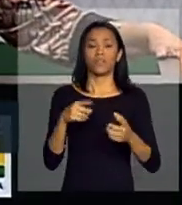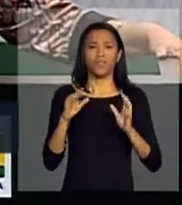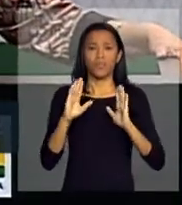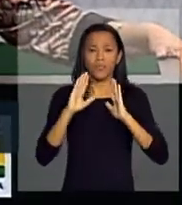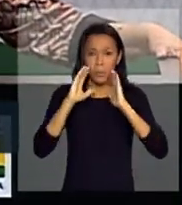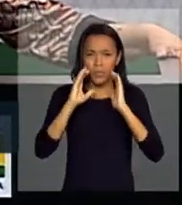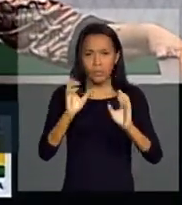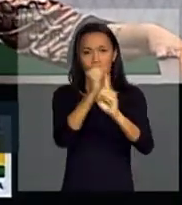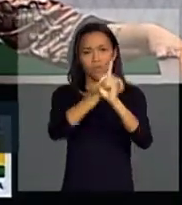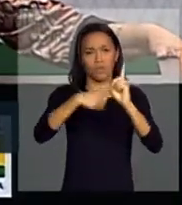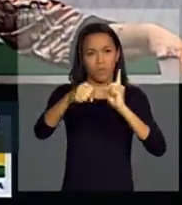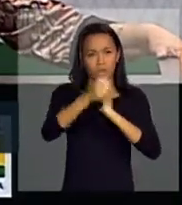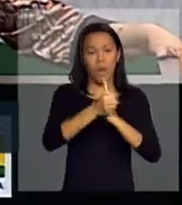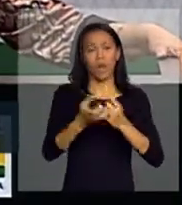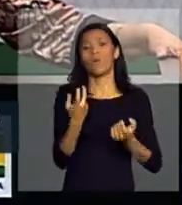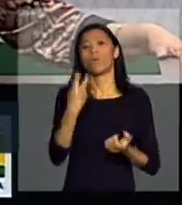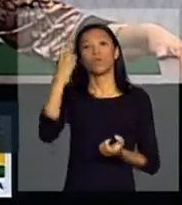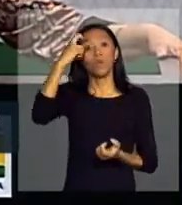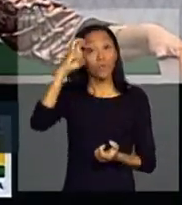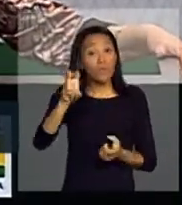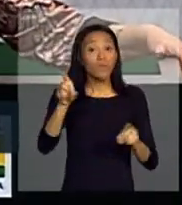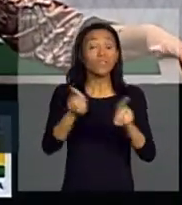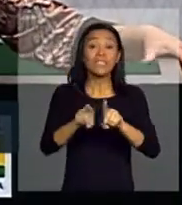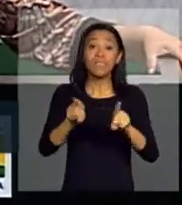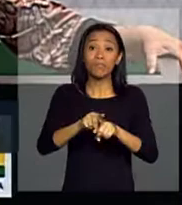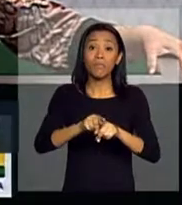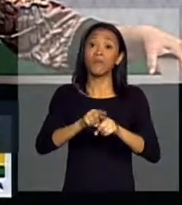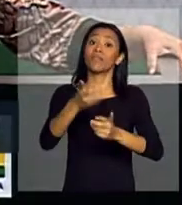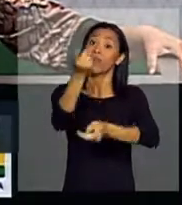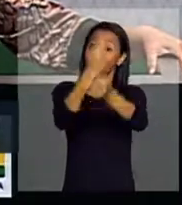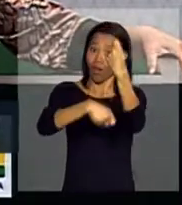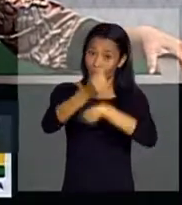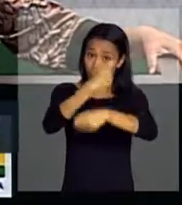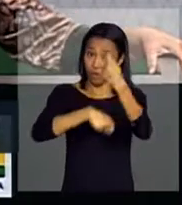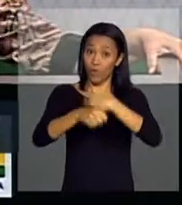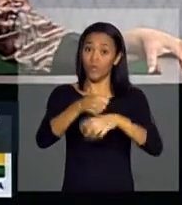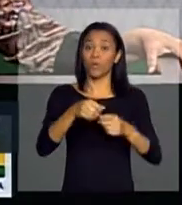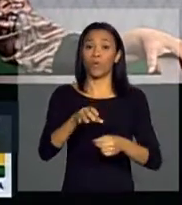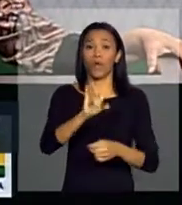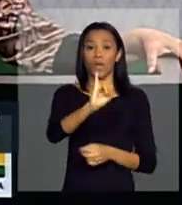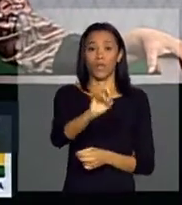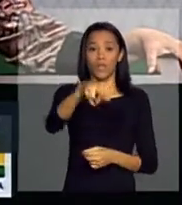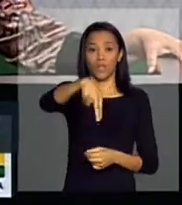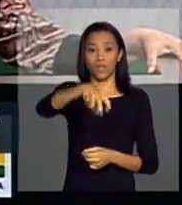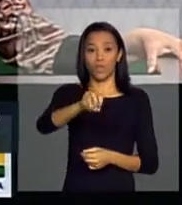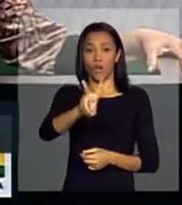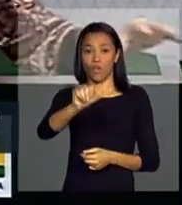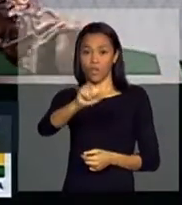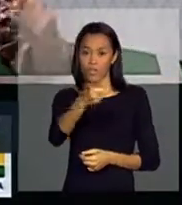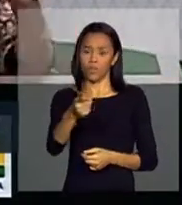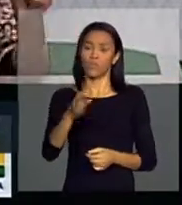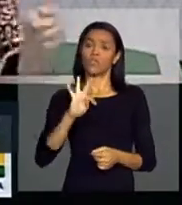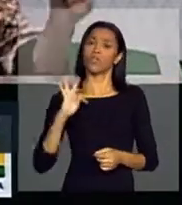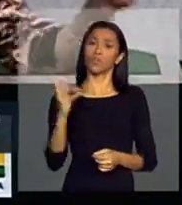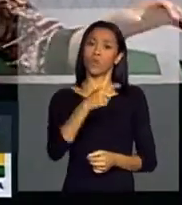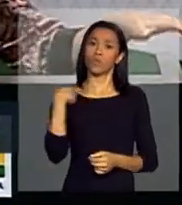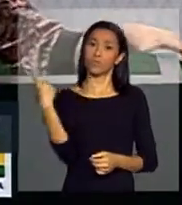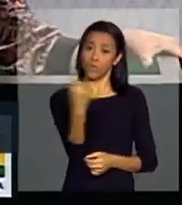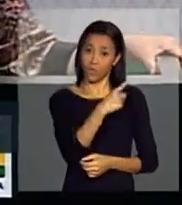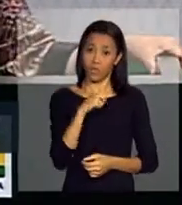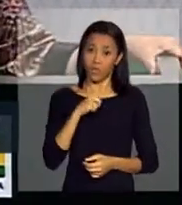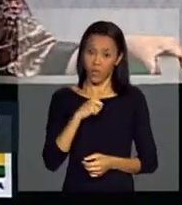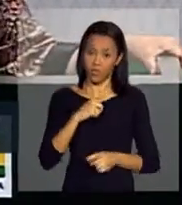e culturalmente e sobretudo economicamente a Inovação e todos nós tenhamos uma ação